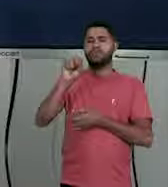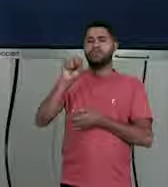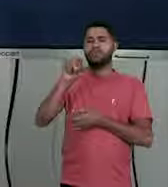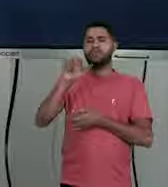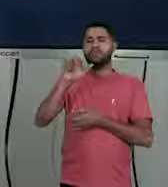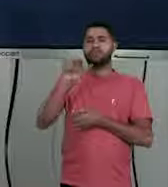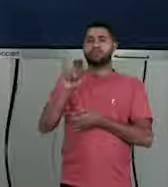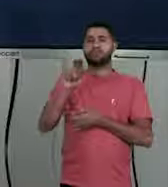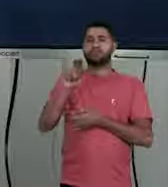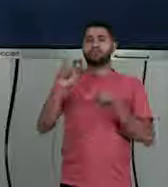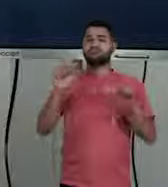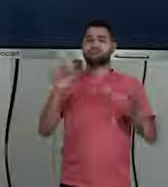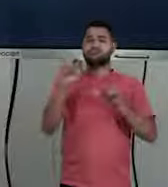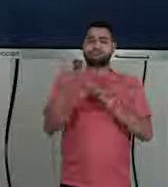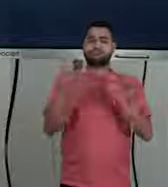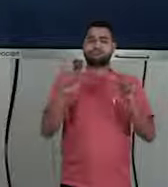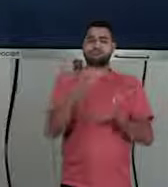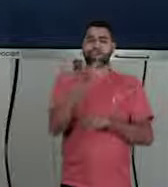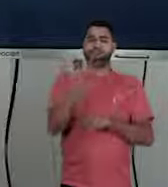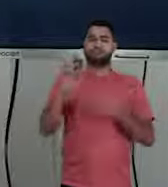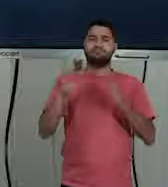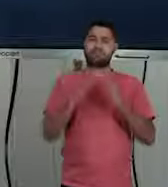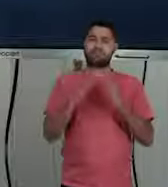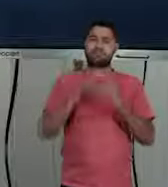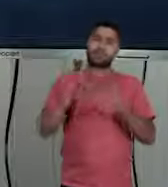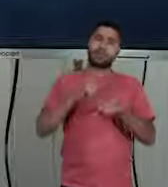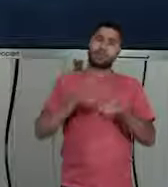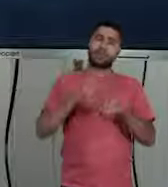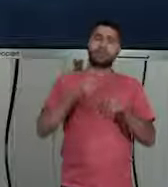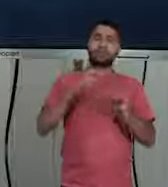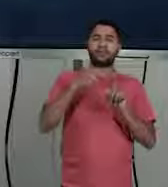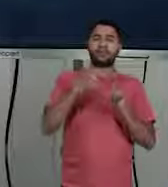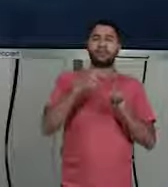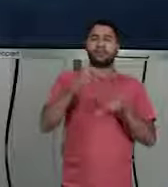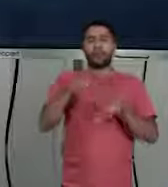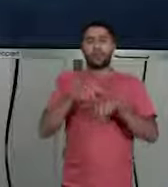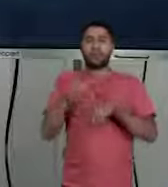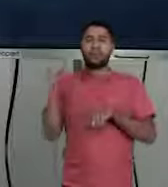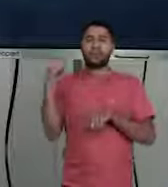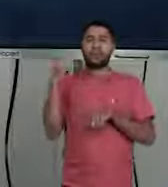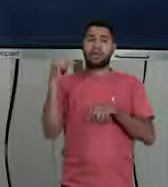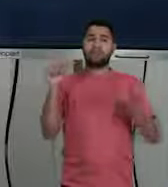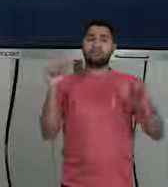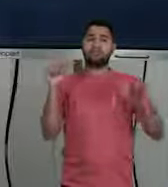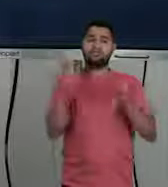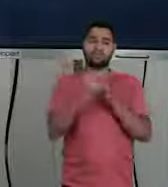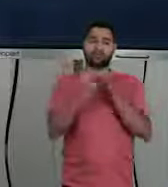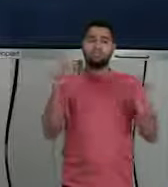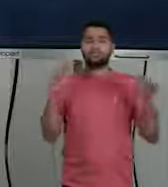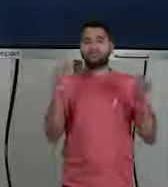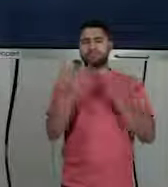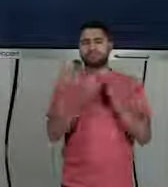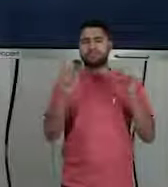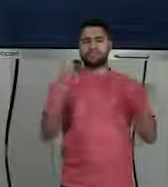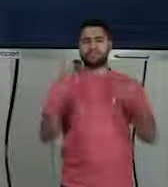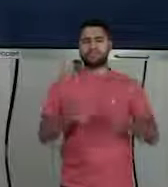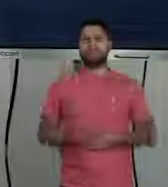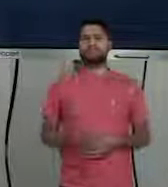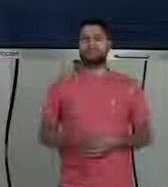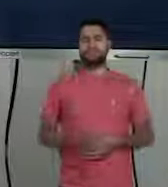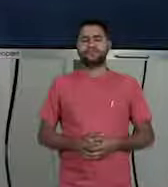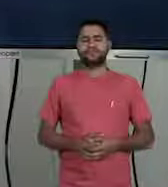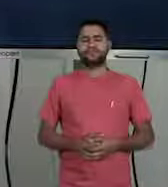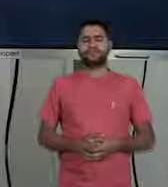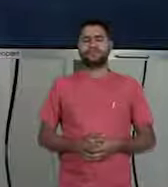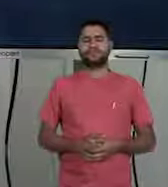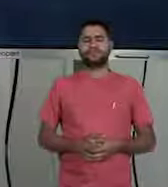de forma alternada na sua casa. Ora positivo, ora negativo, e aí inverte. Positivo fica no lugar do negativo